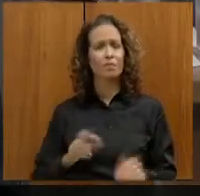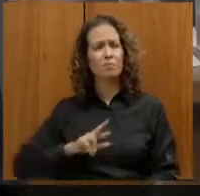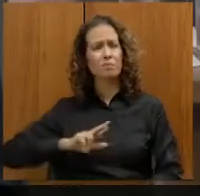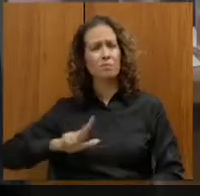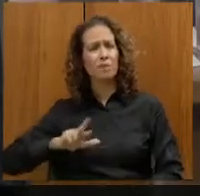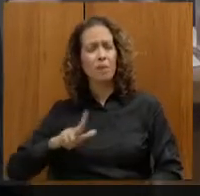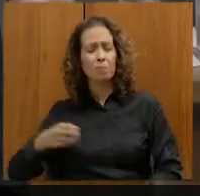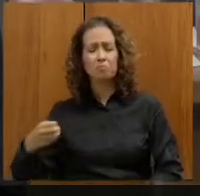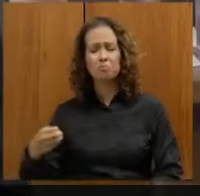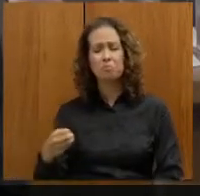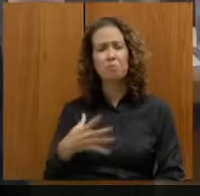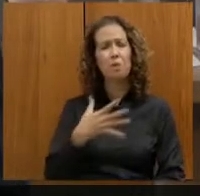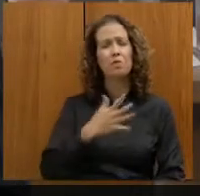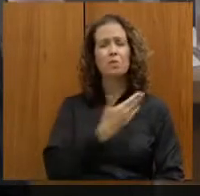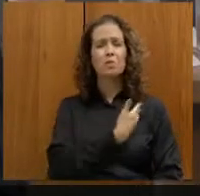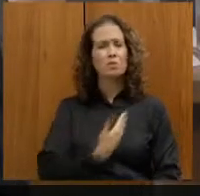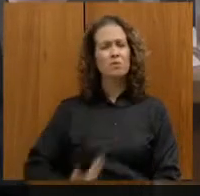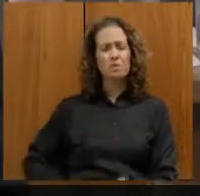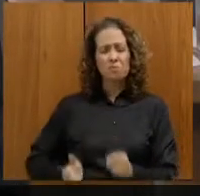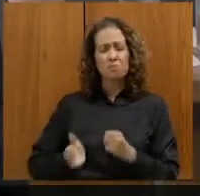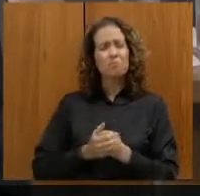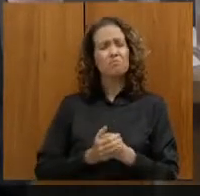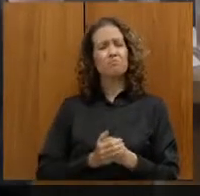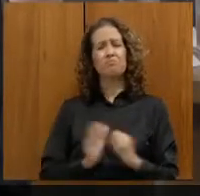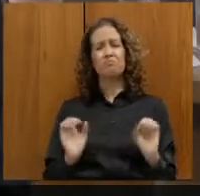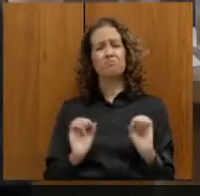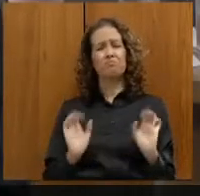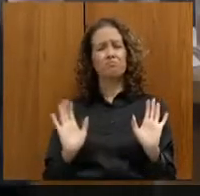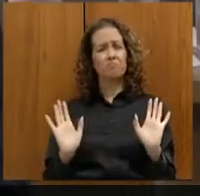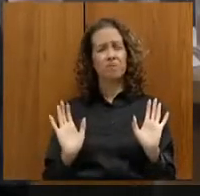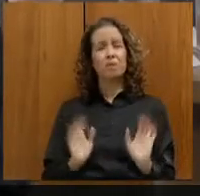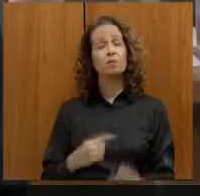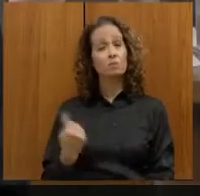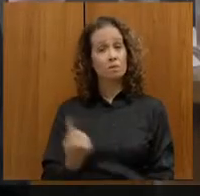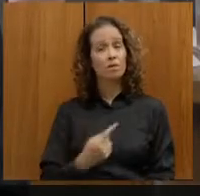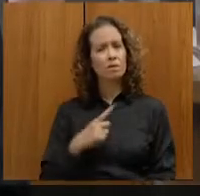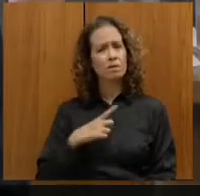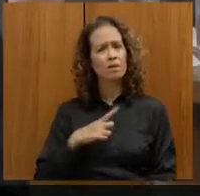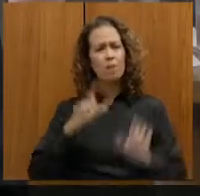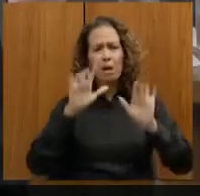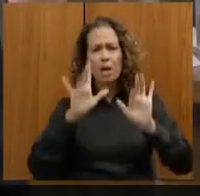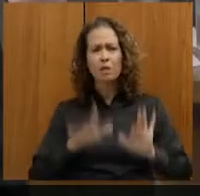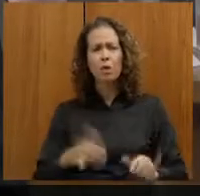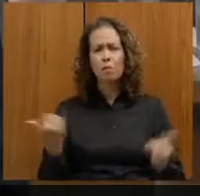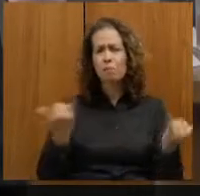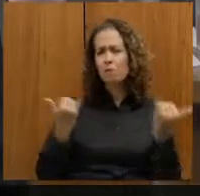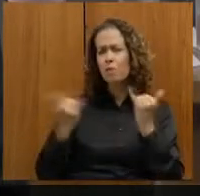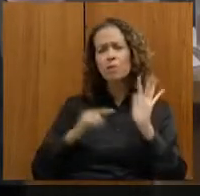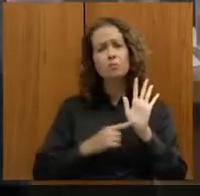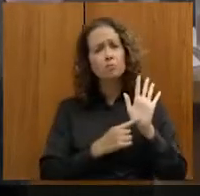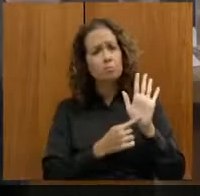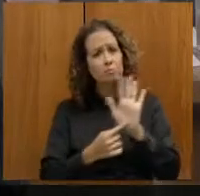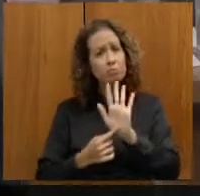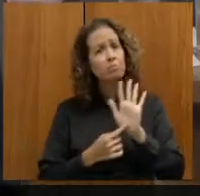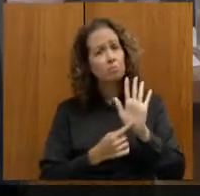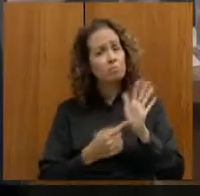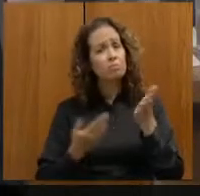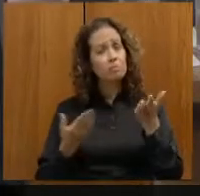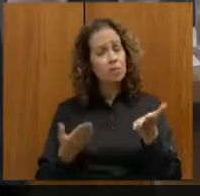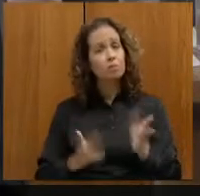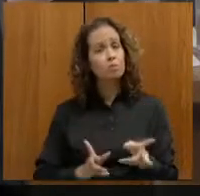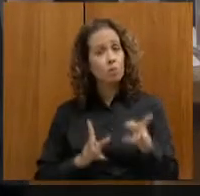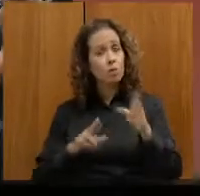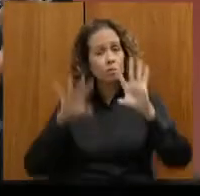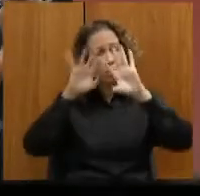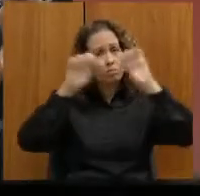coisa Inovação de ver não tem o que esconder nós temos relatórios são publicados todos eles são publicados conforme determina o